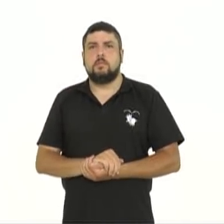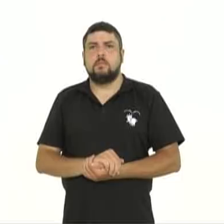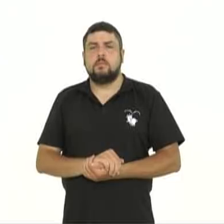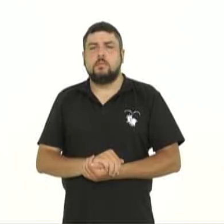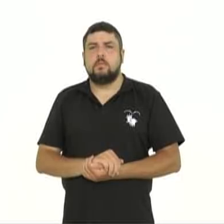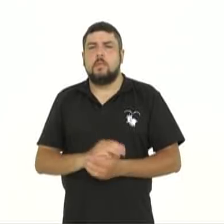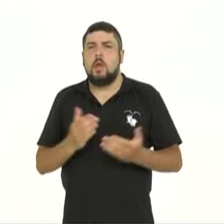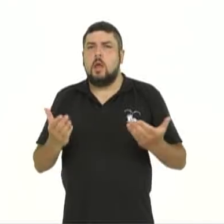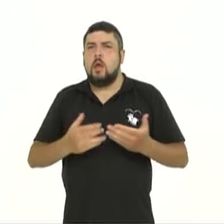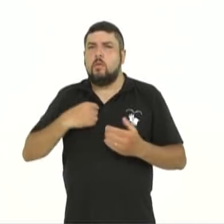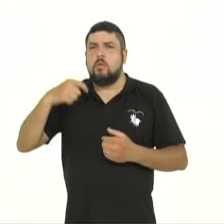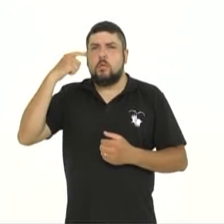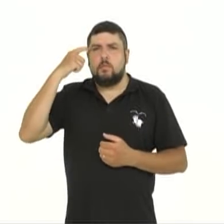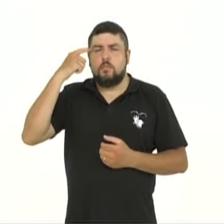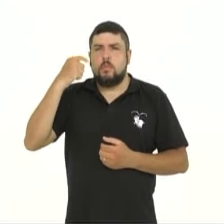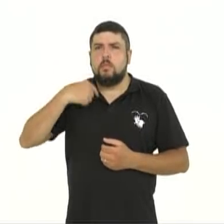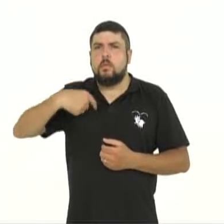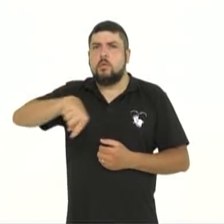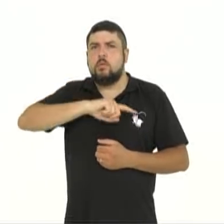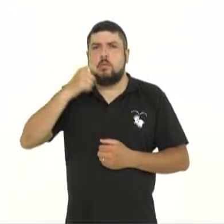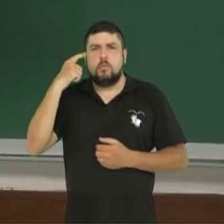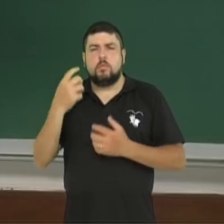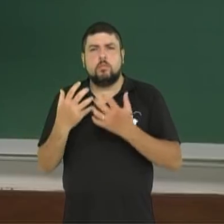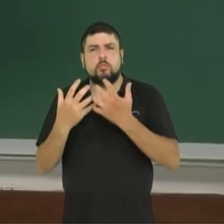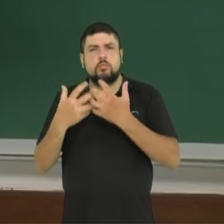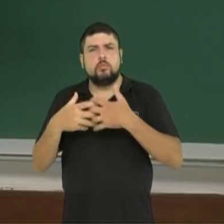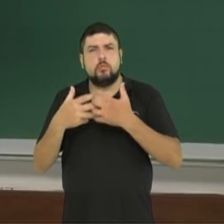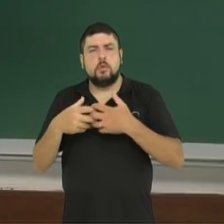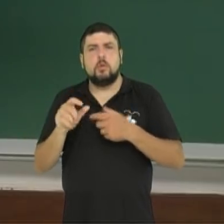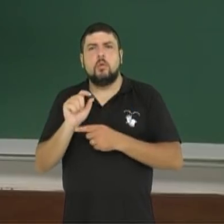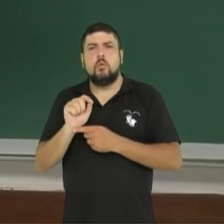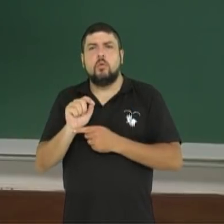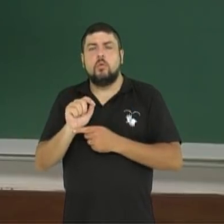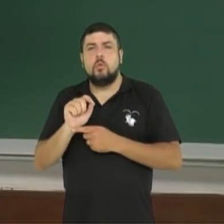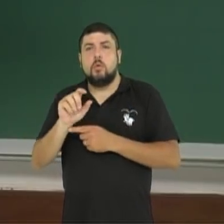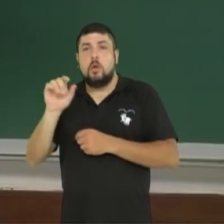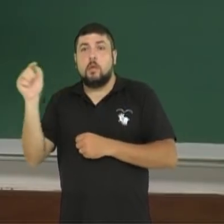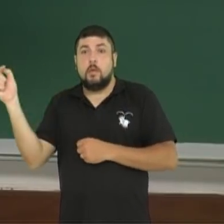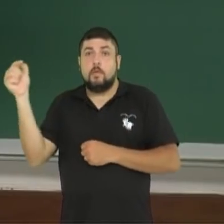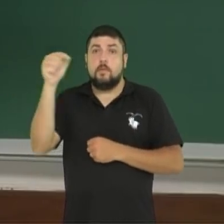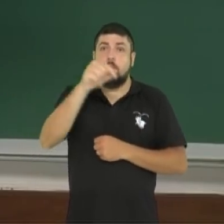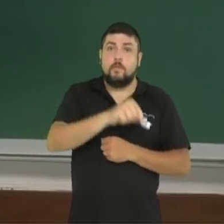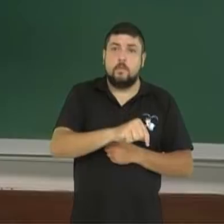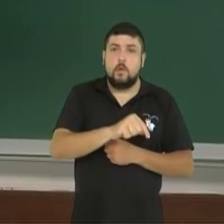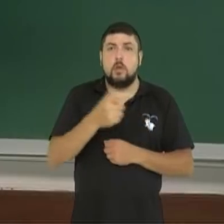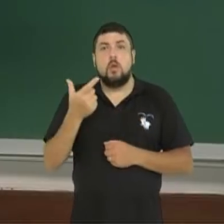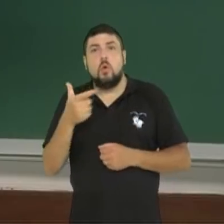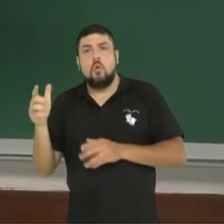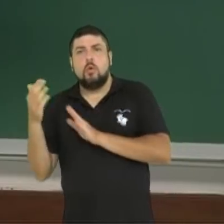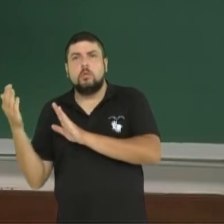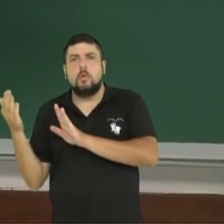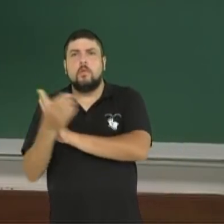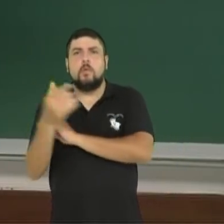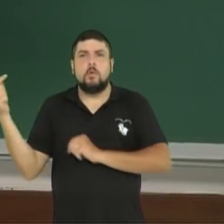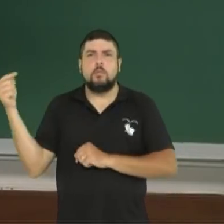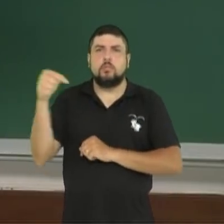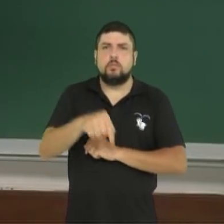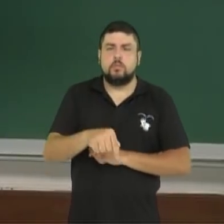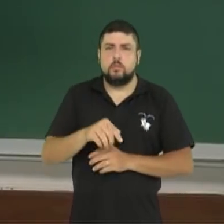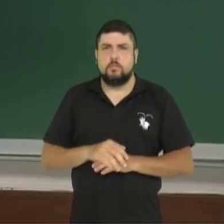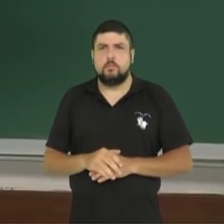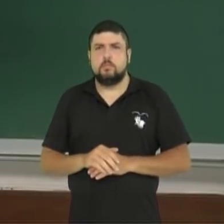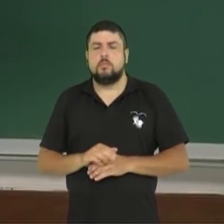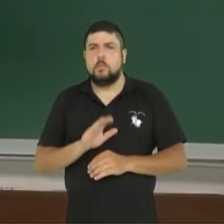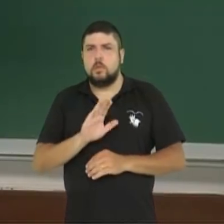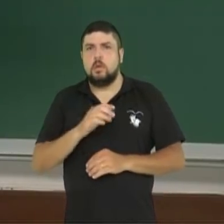essa reflexão sobre essa diferença entre refugiado e imigrante. Né? Então, quando uma pessoa sai do seu